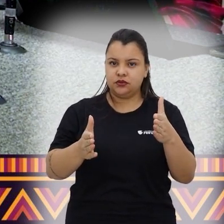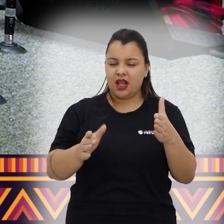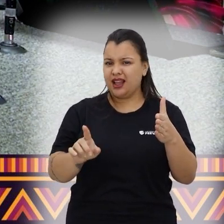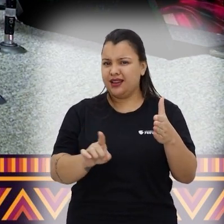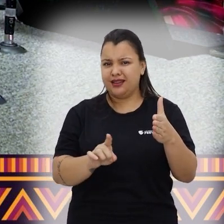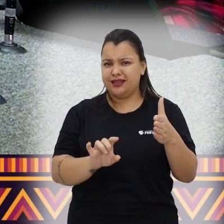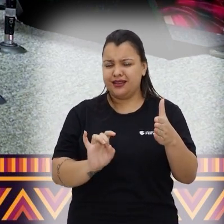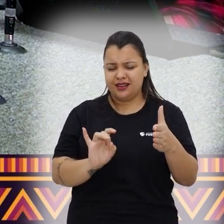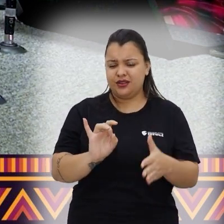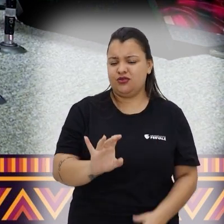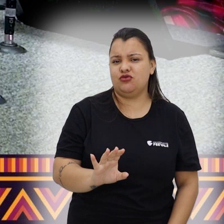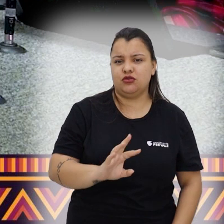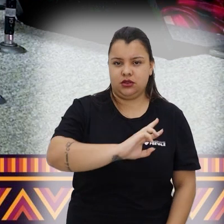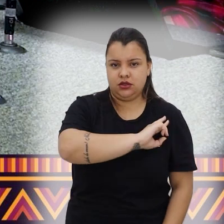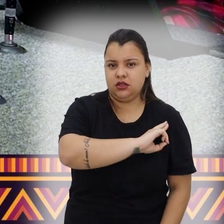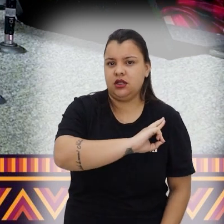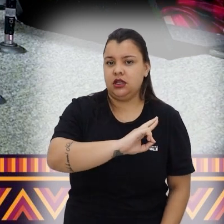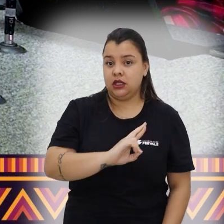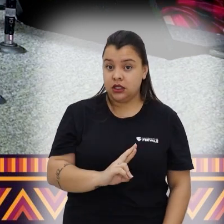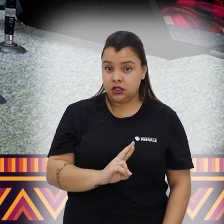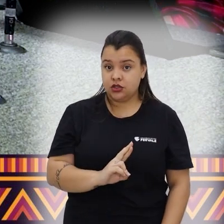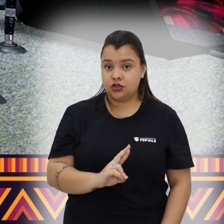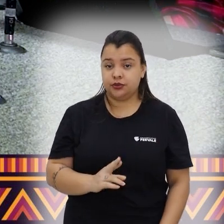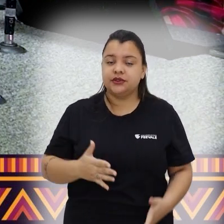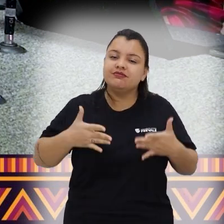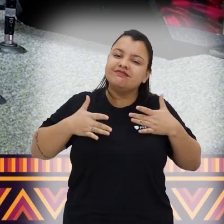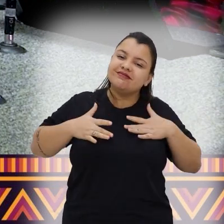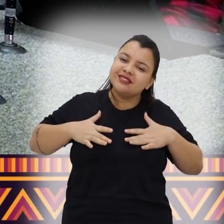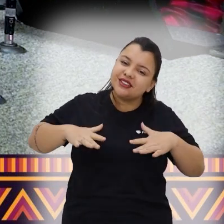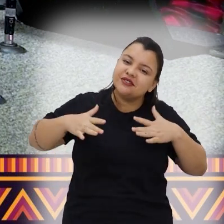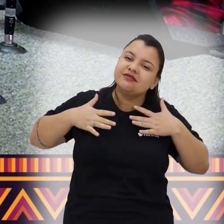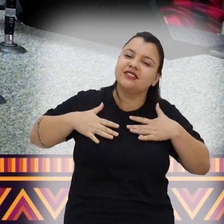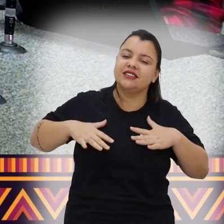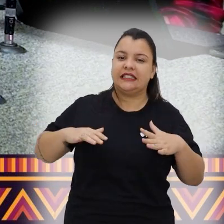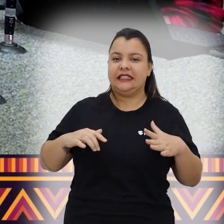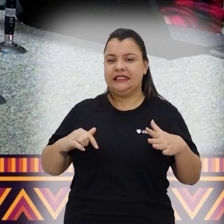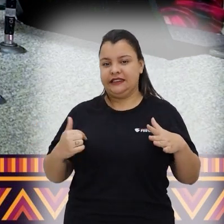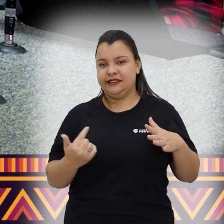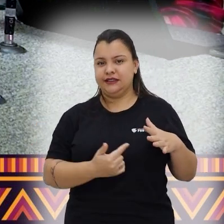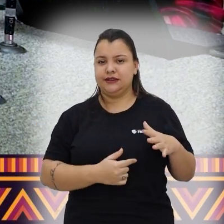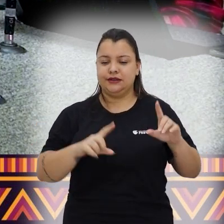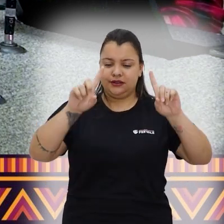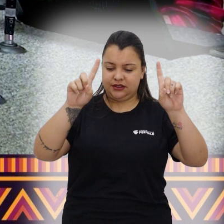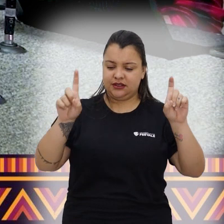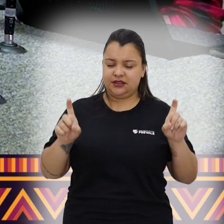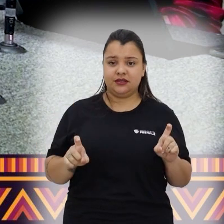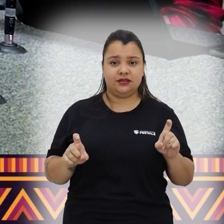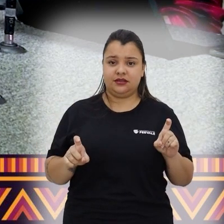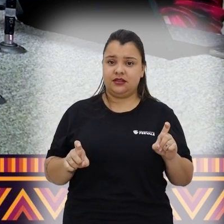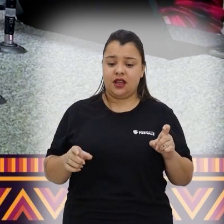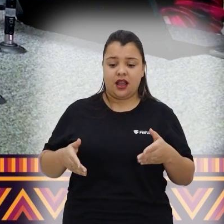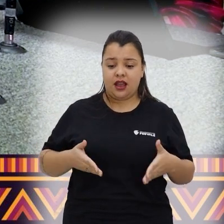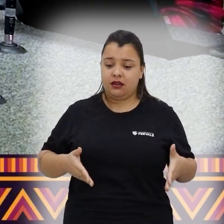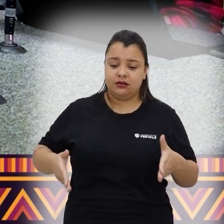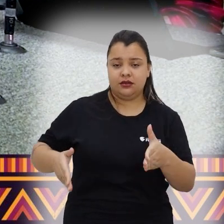não só sagrado, mas o caminho que suaviza a nossa caminhada pós-diáspora é o caminho